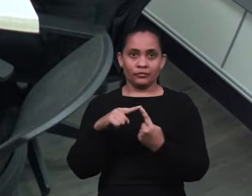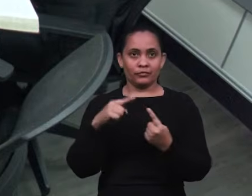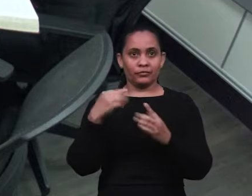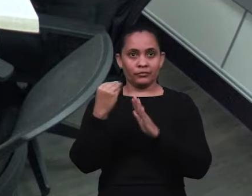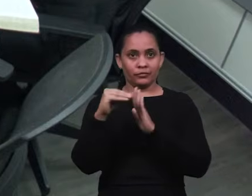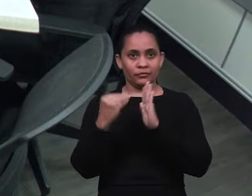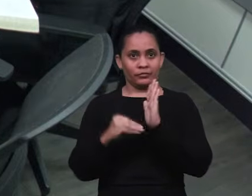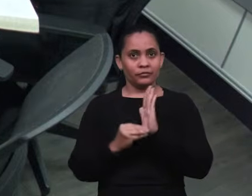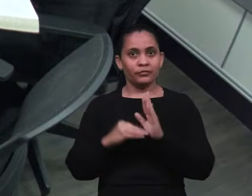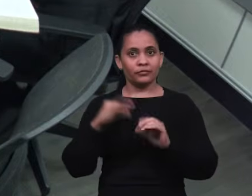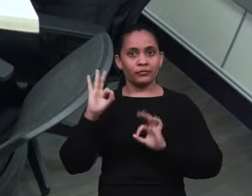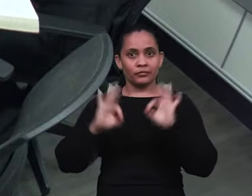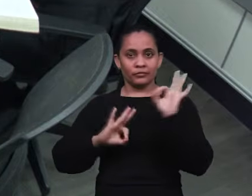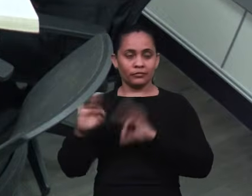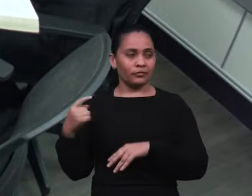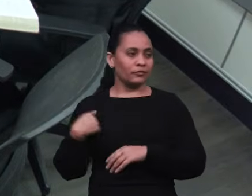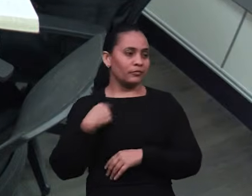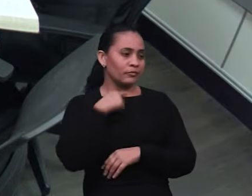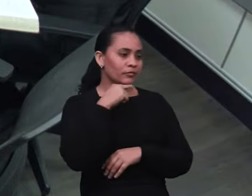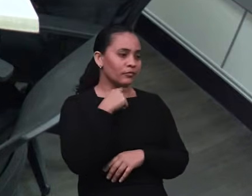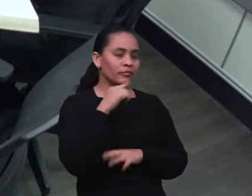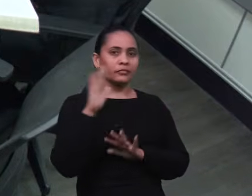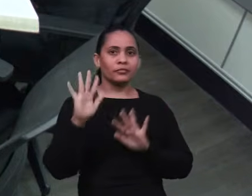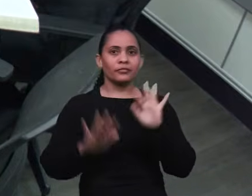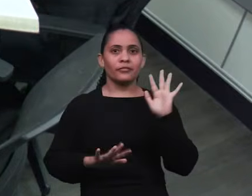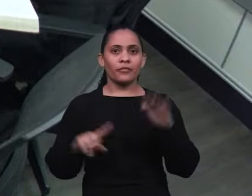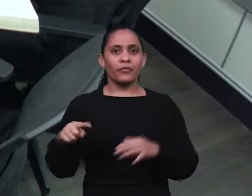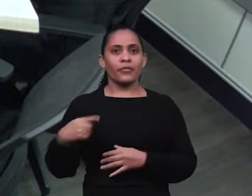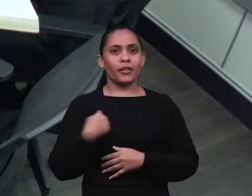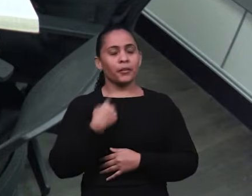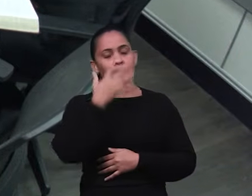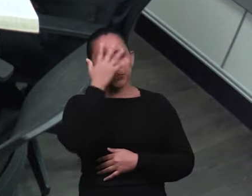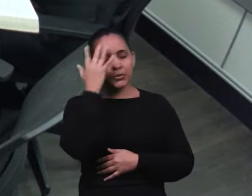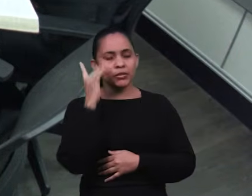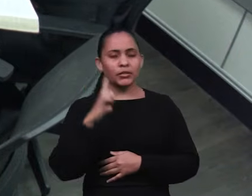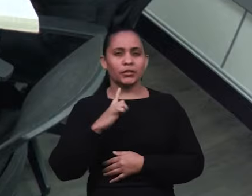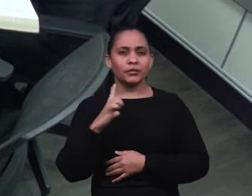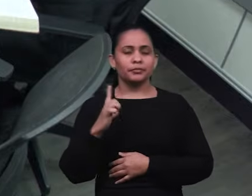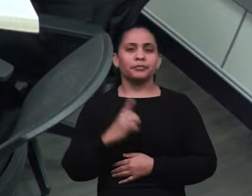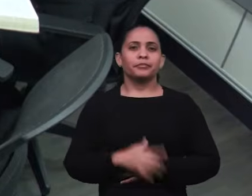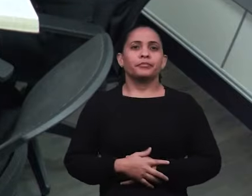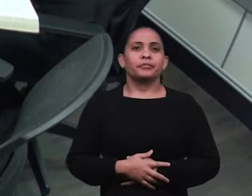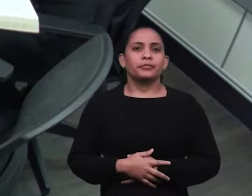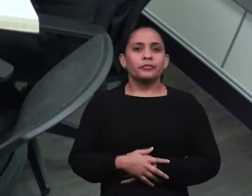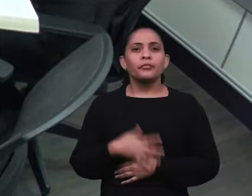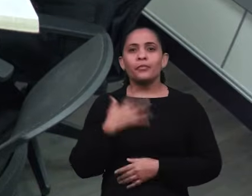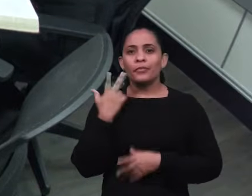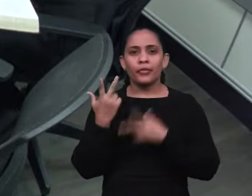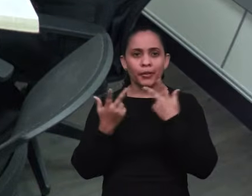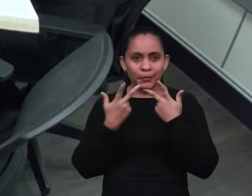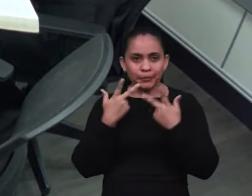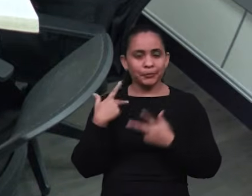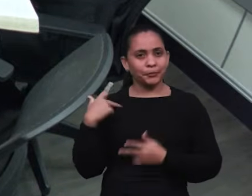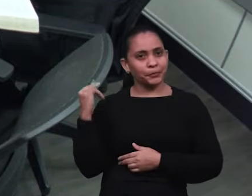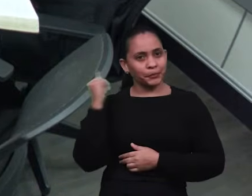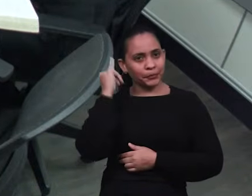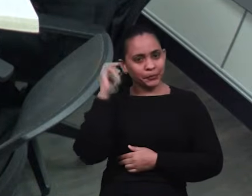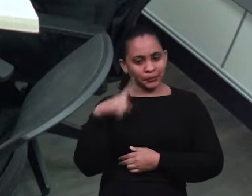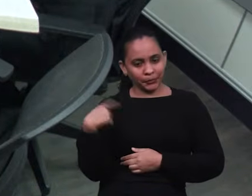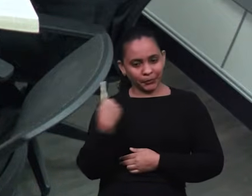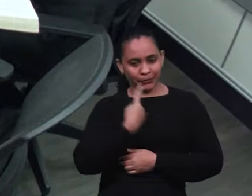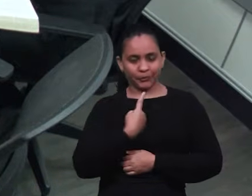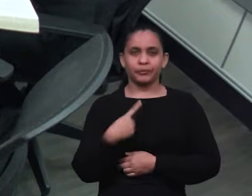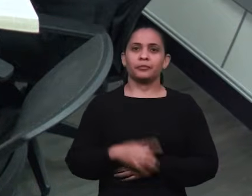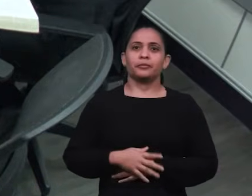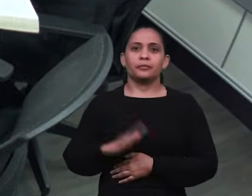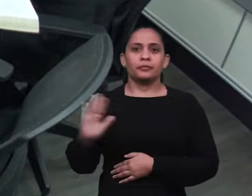né, na produção de conteúdo. Exatamente. Tirar as dúvidas, né, às vezes que o ouvinte tem, né, os irmãos têm. Manda nos comentários que vai ser importante para a gente.